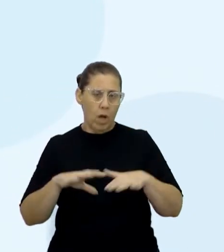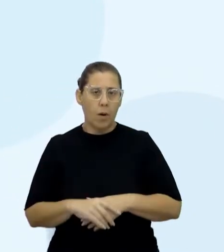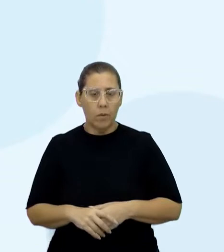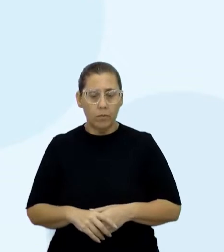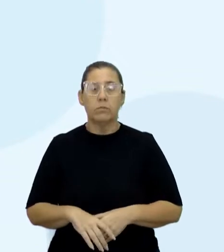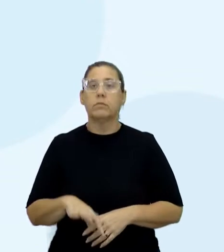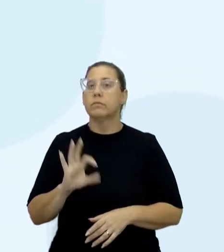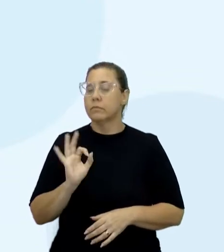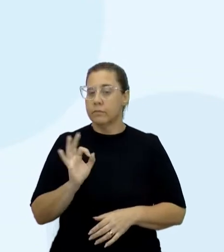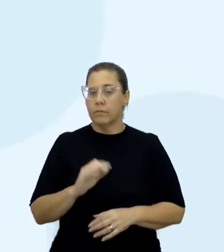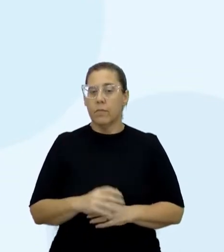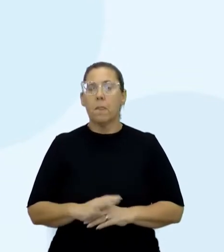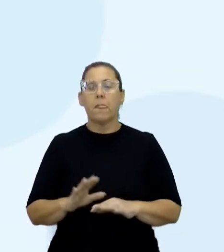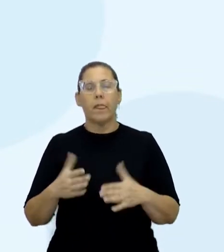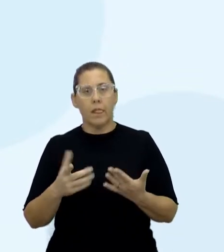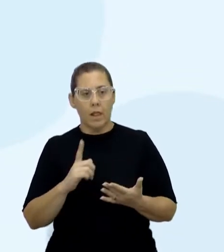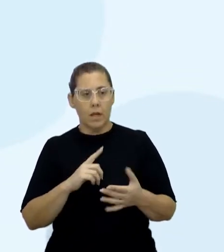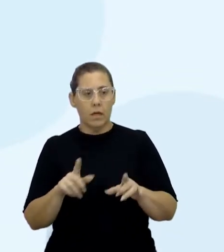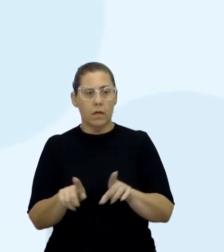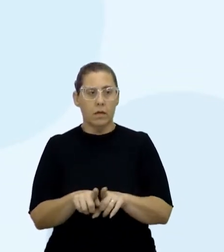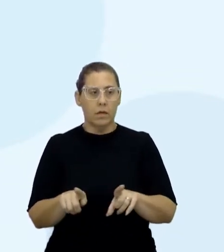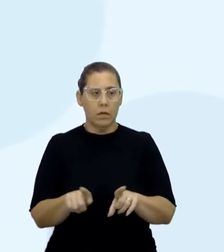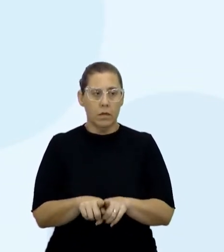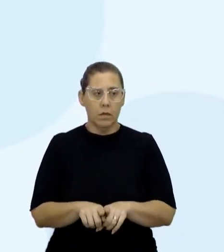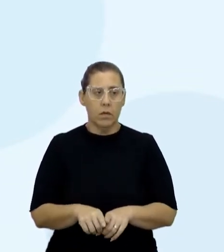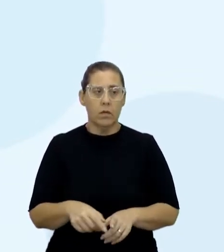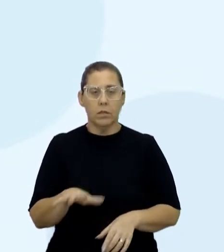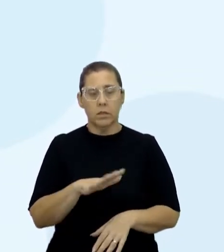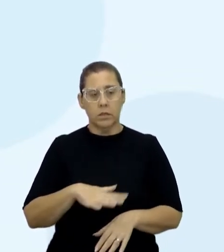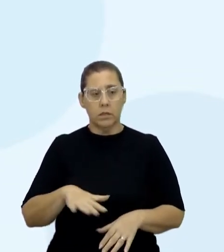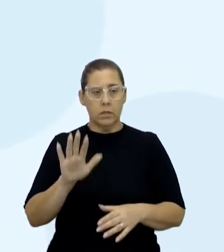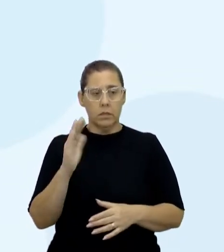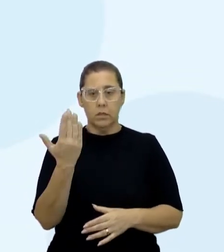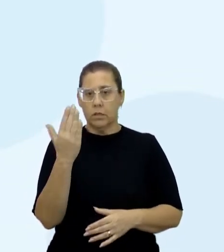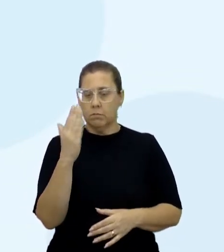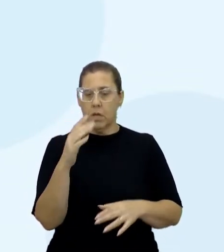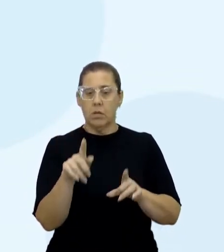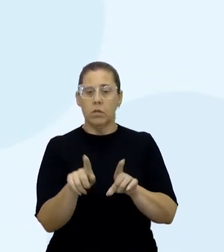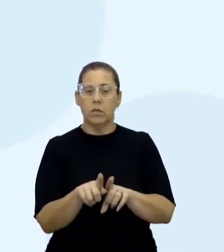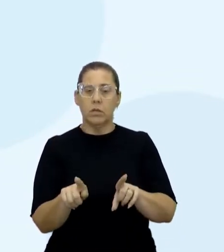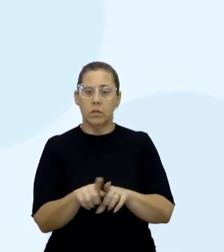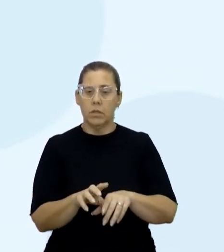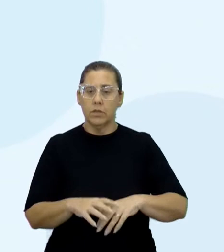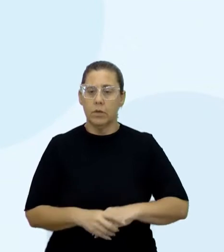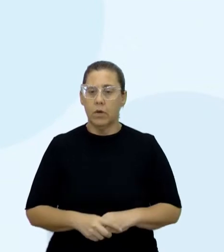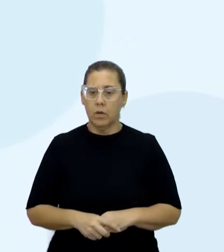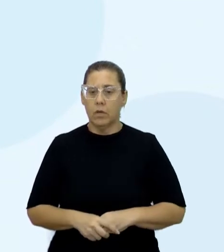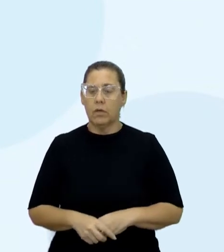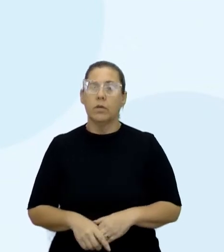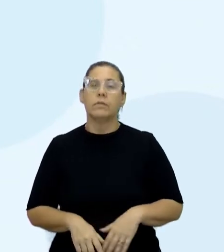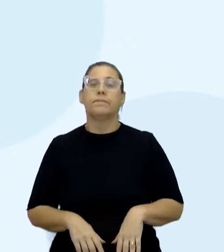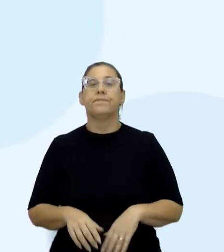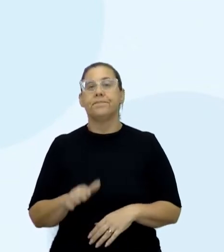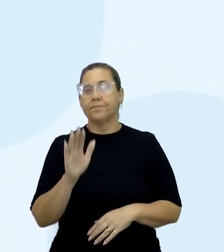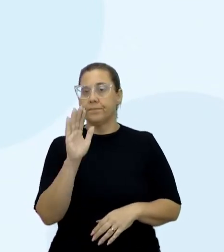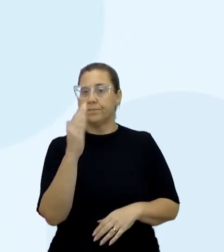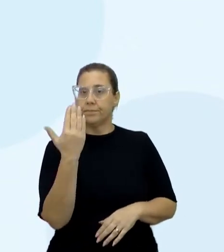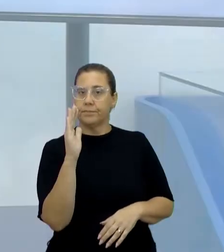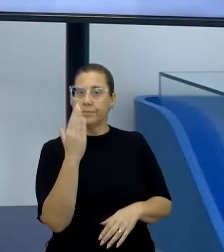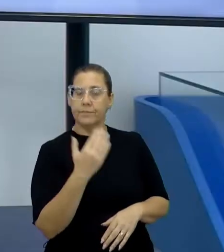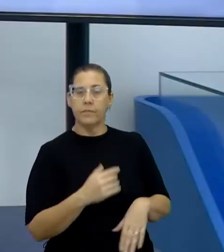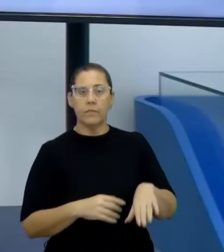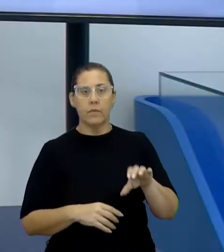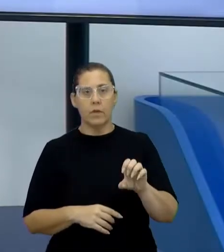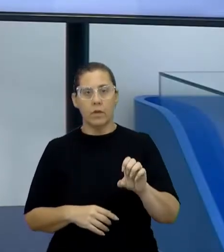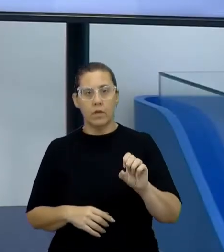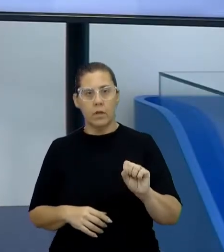que você escutou. E aí a gente tem nessa classe de espelhos também os espelhos esféricos. Volta só um minutinho aqui